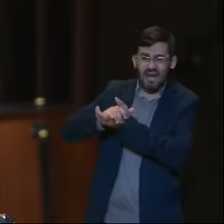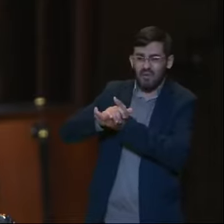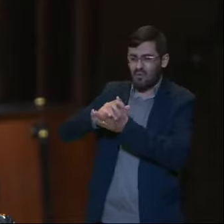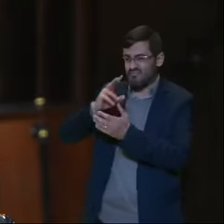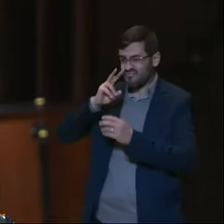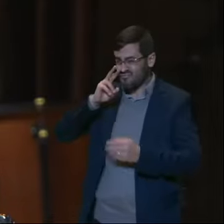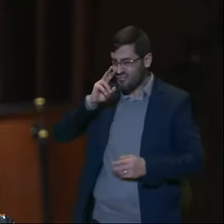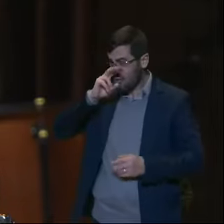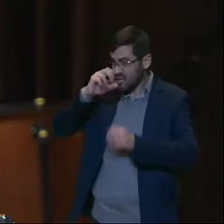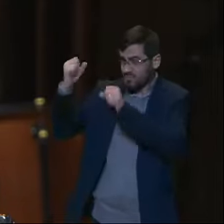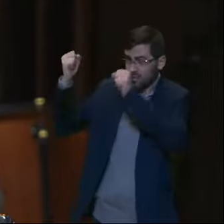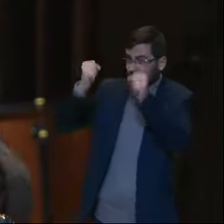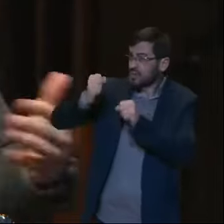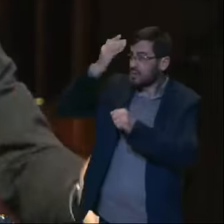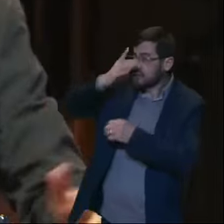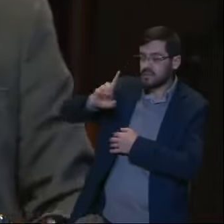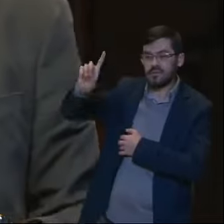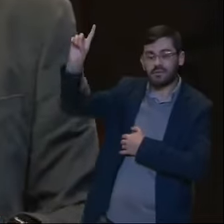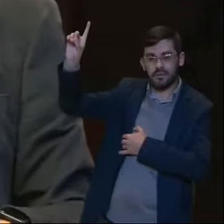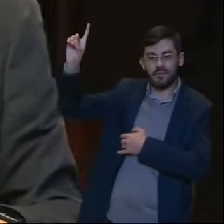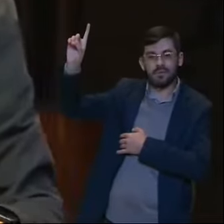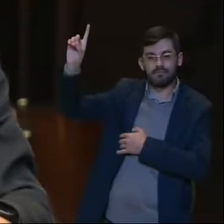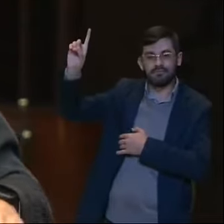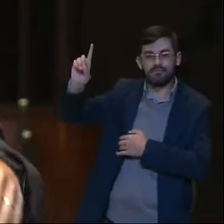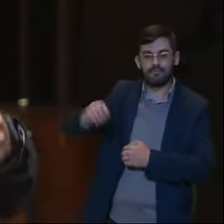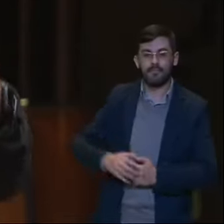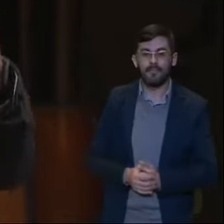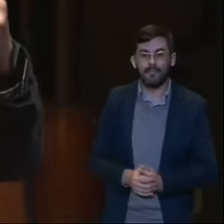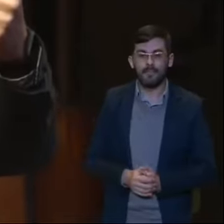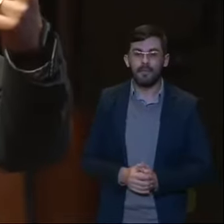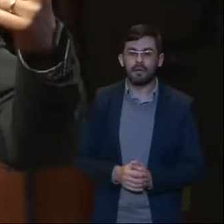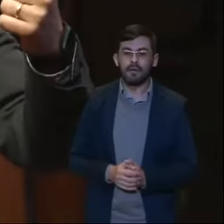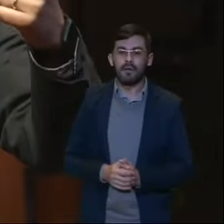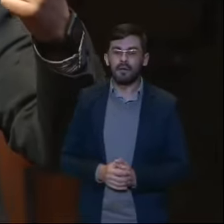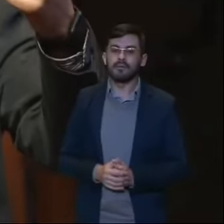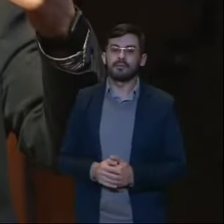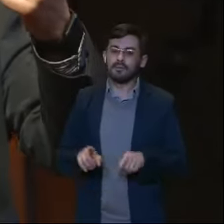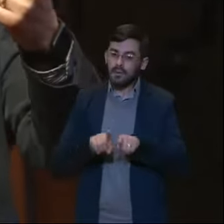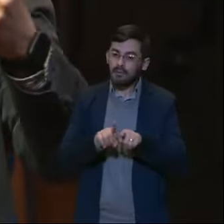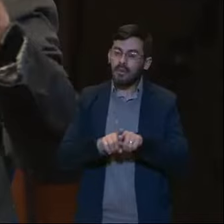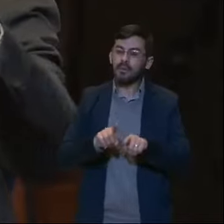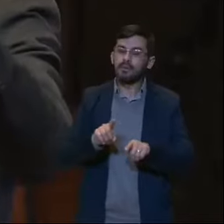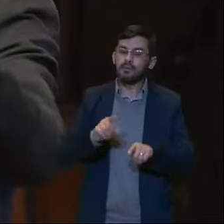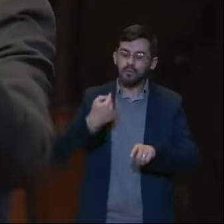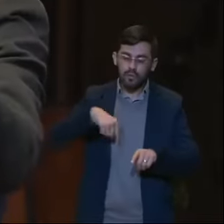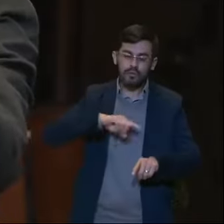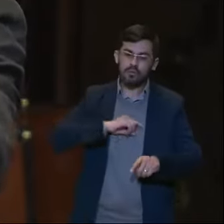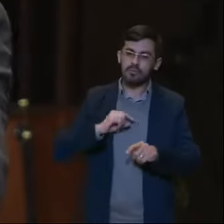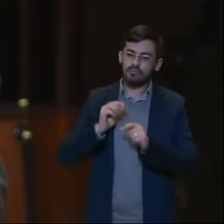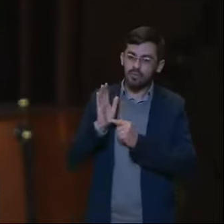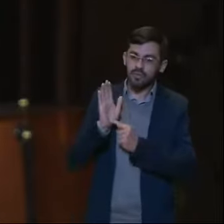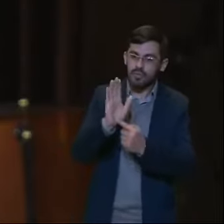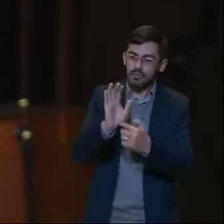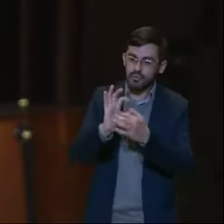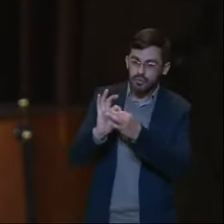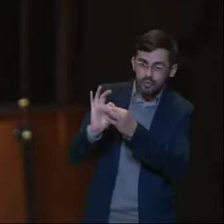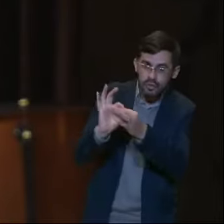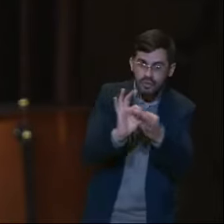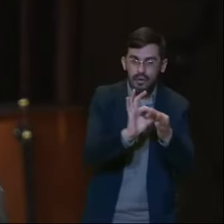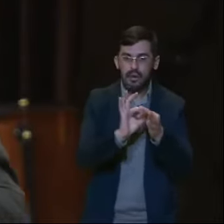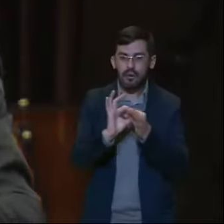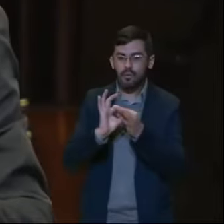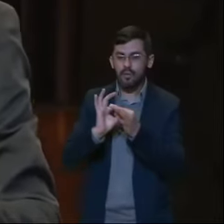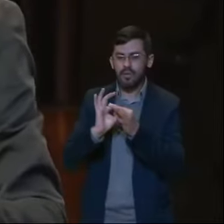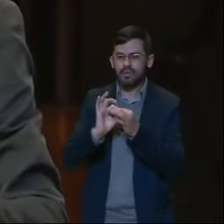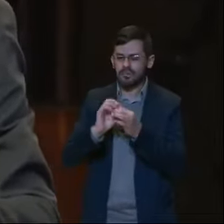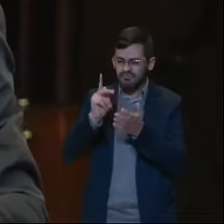irmãos, ao mesmo tempo que quando nós expressamos a união, o amor, a fidelidade entre nós, isso